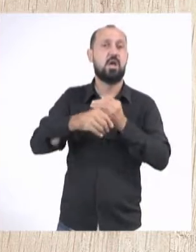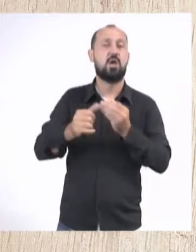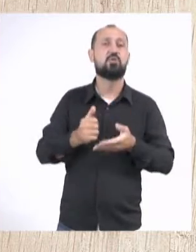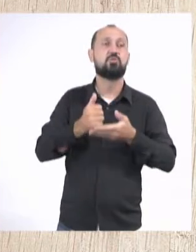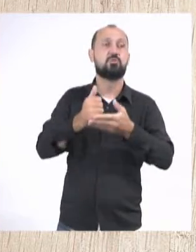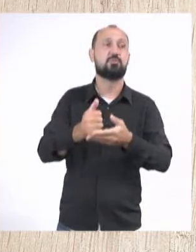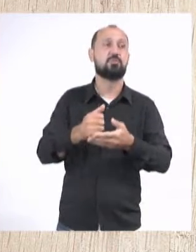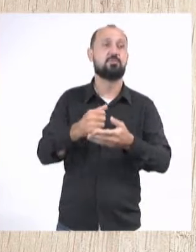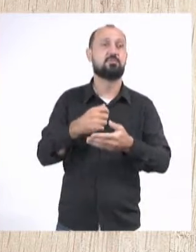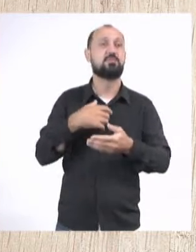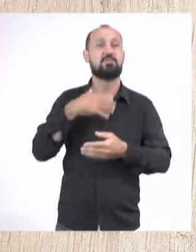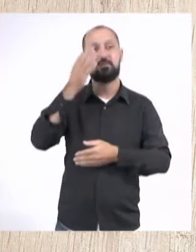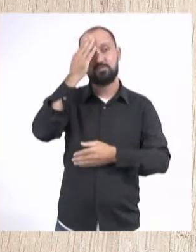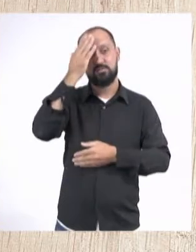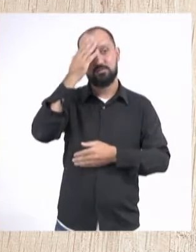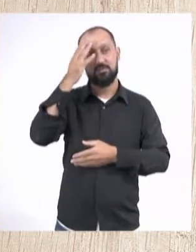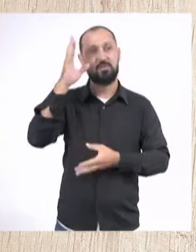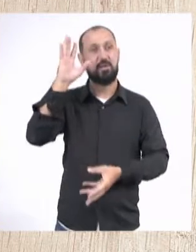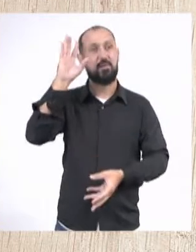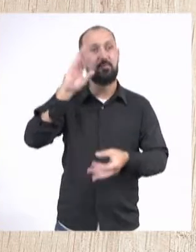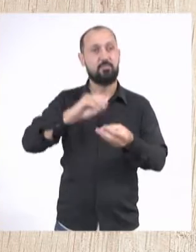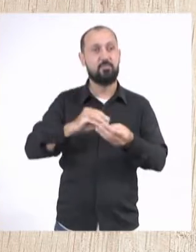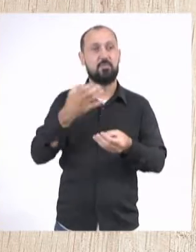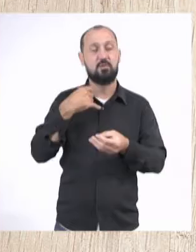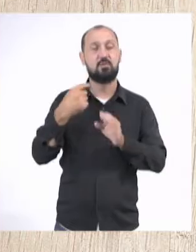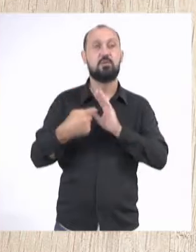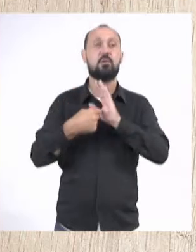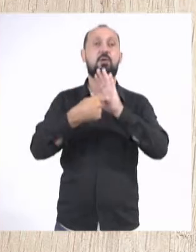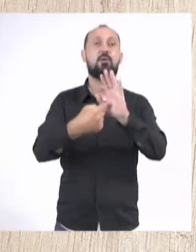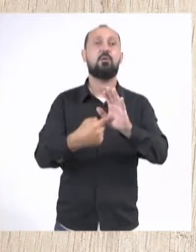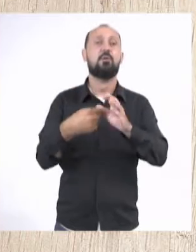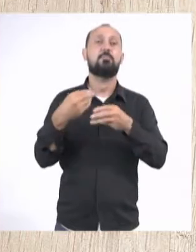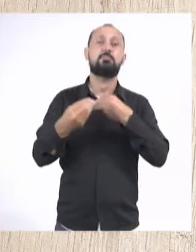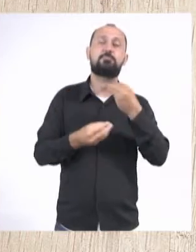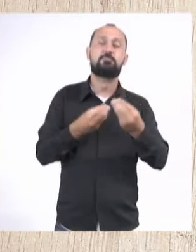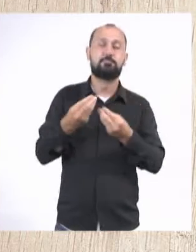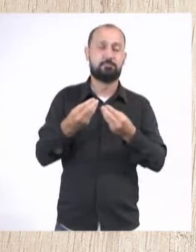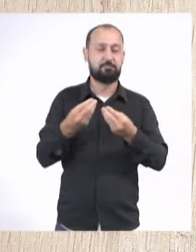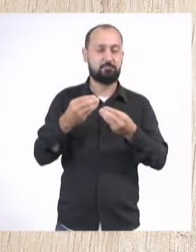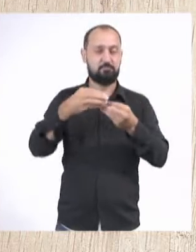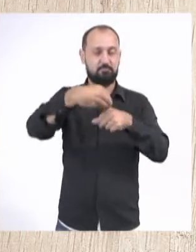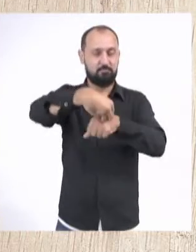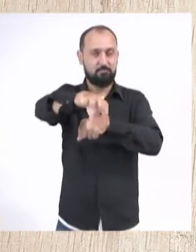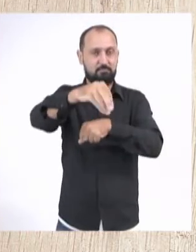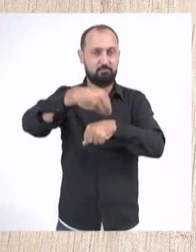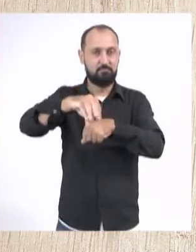tenha, apesar de ser breve a minha explicação, eu consiga ter passado alguma coisa.